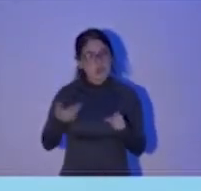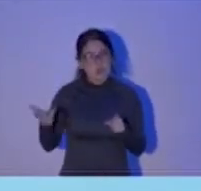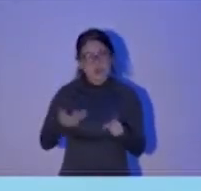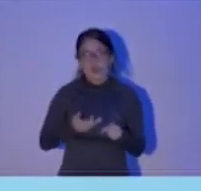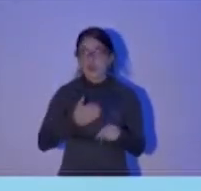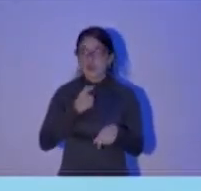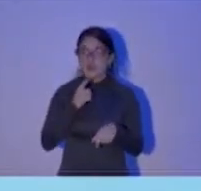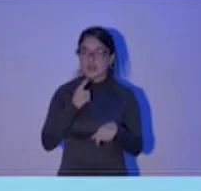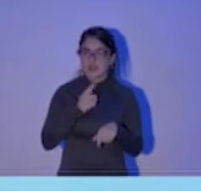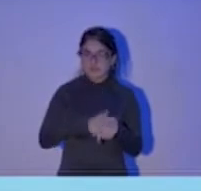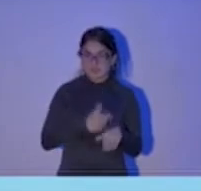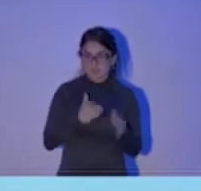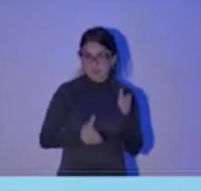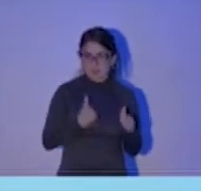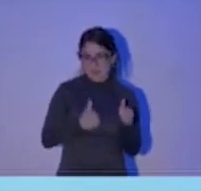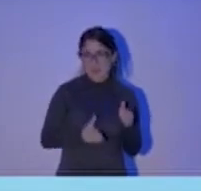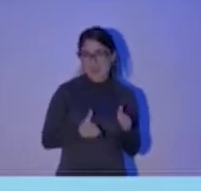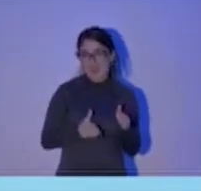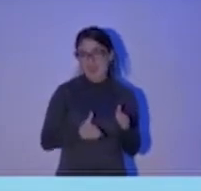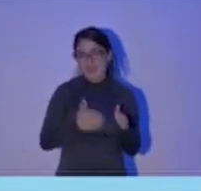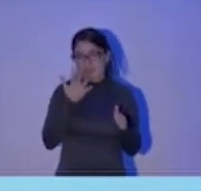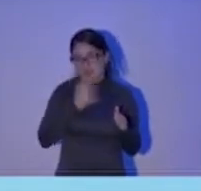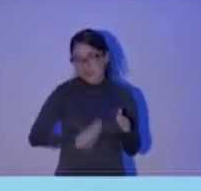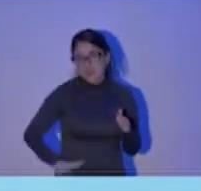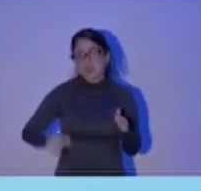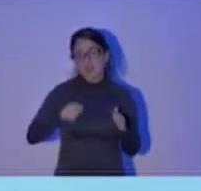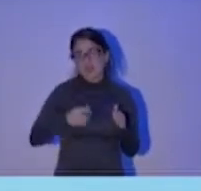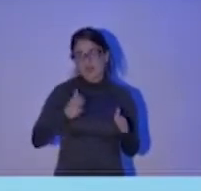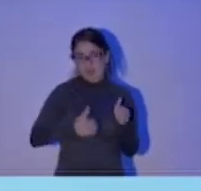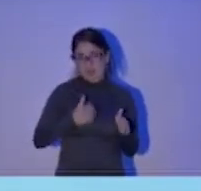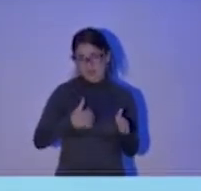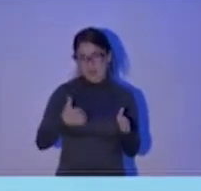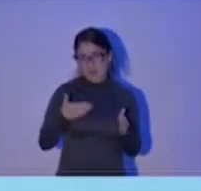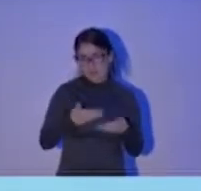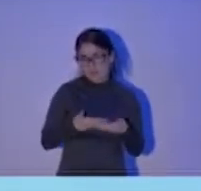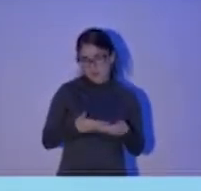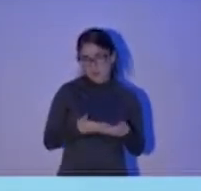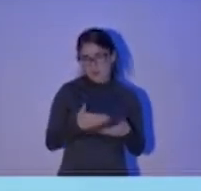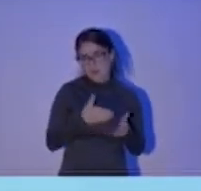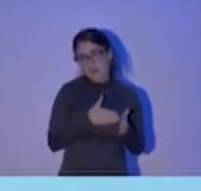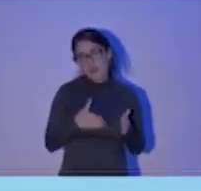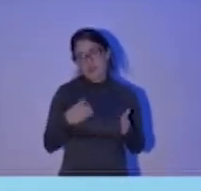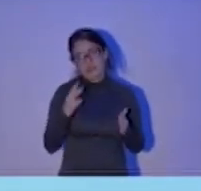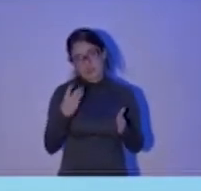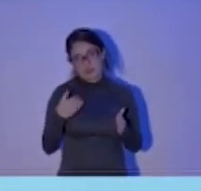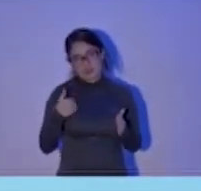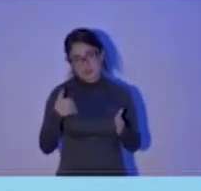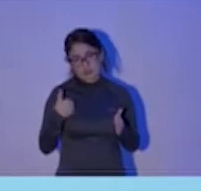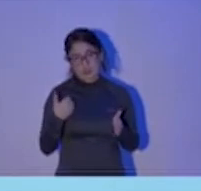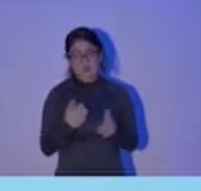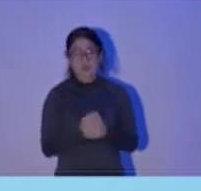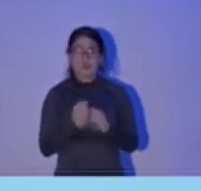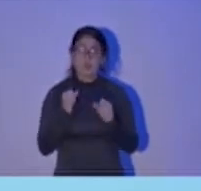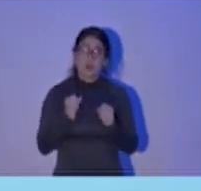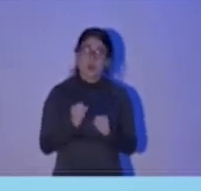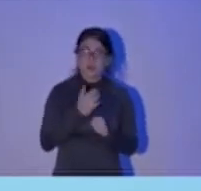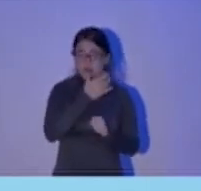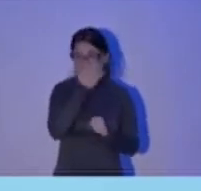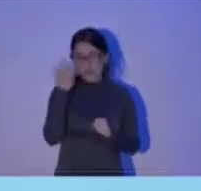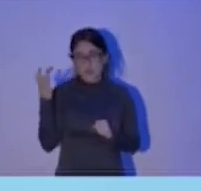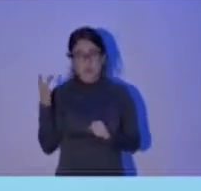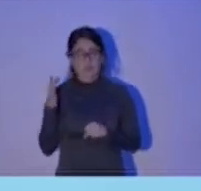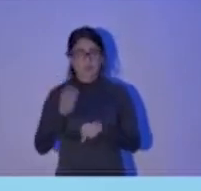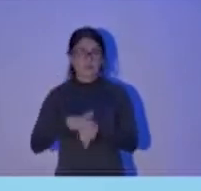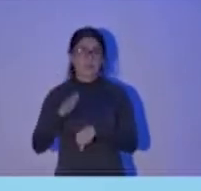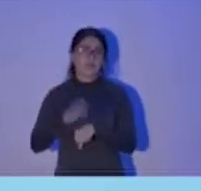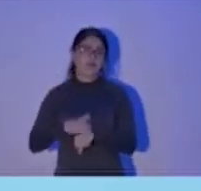ciclo de oportunidades. Pode ser a universidade, pode ser o ensino técnico, pode ser o caminho que a pessoa, com autonomia, né,